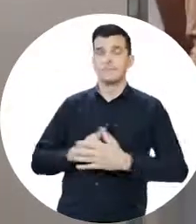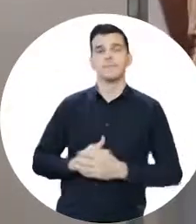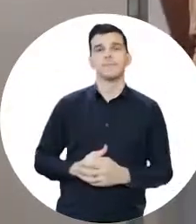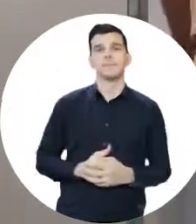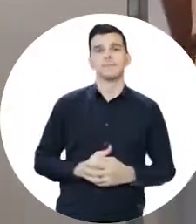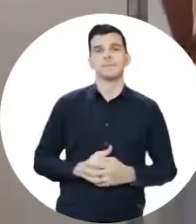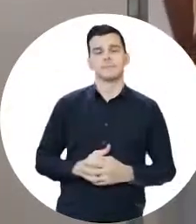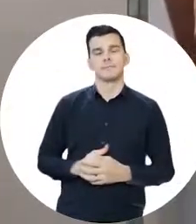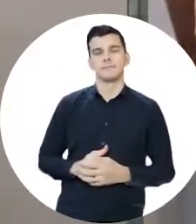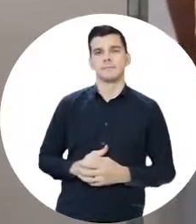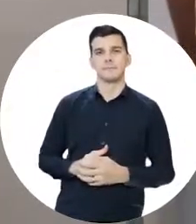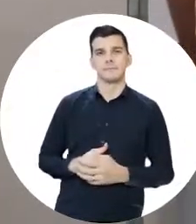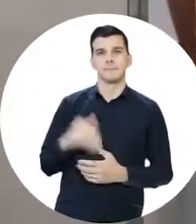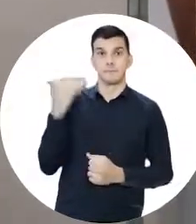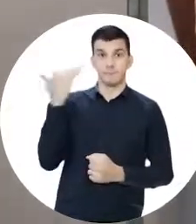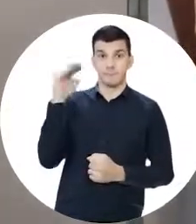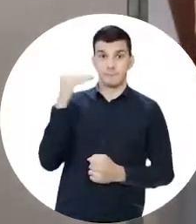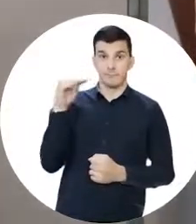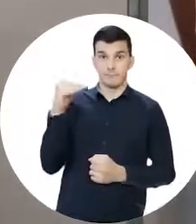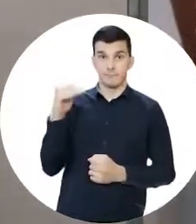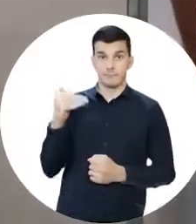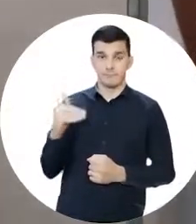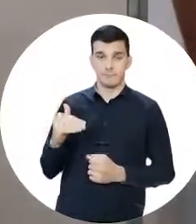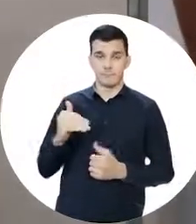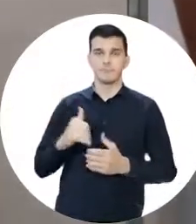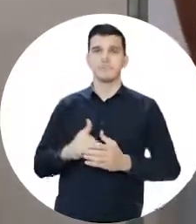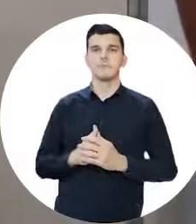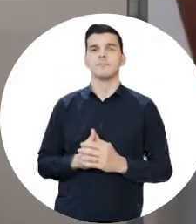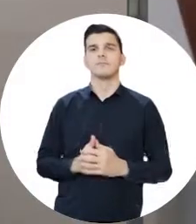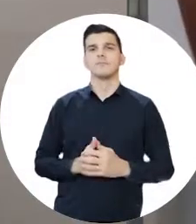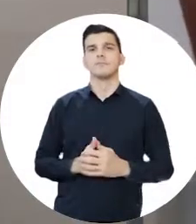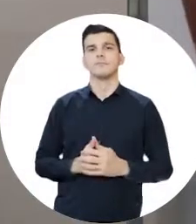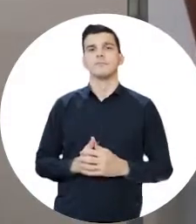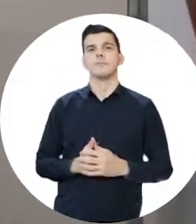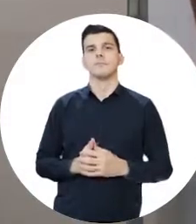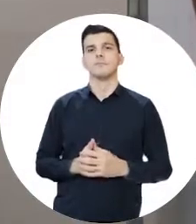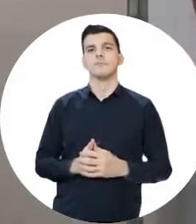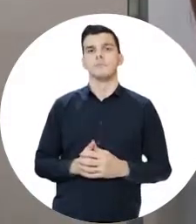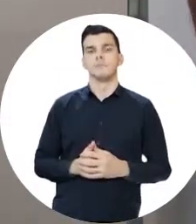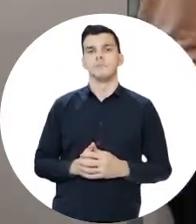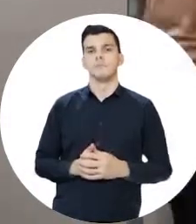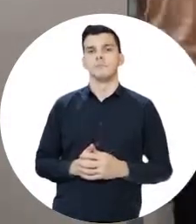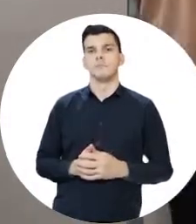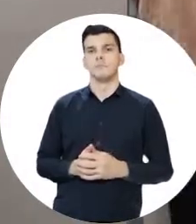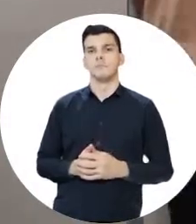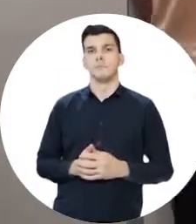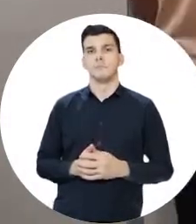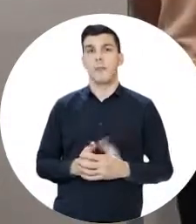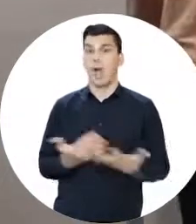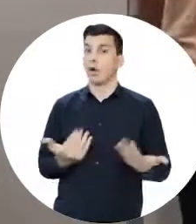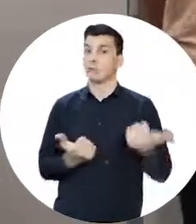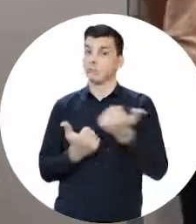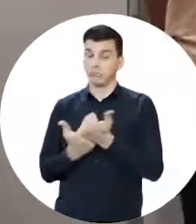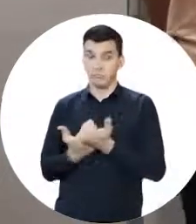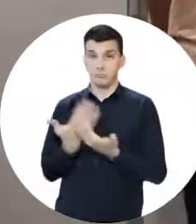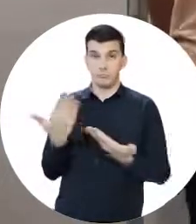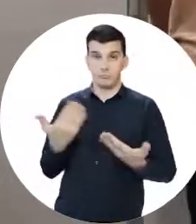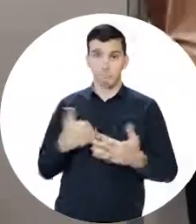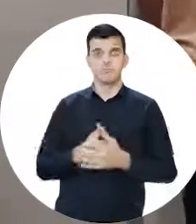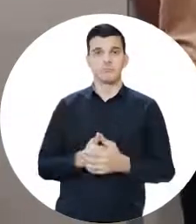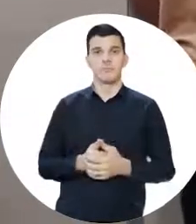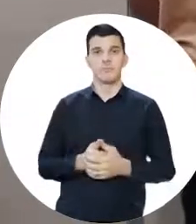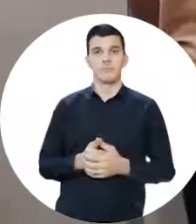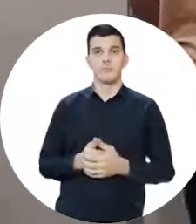igual massa de soluto, massa de solução vezes 100. Substitui. Título é